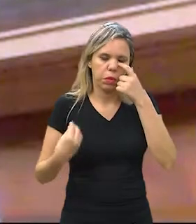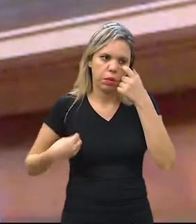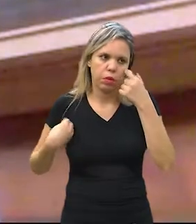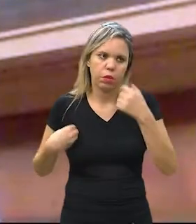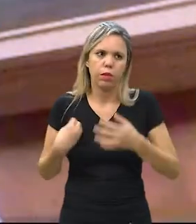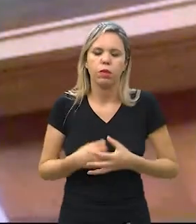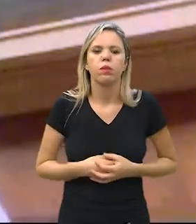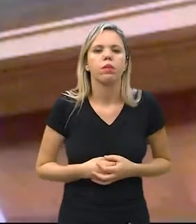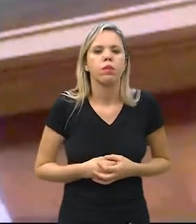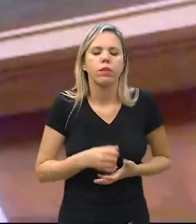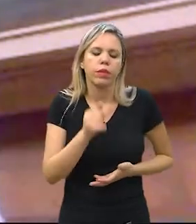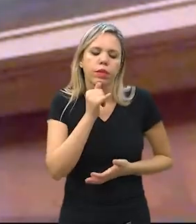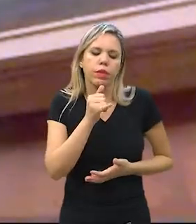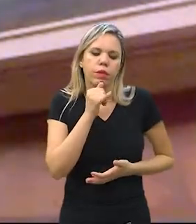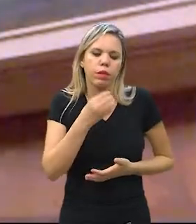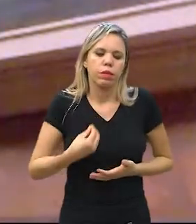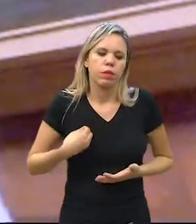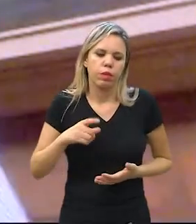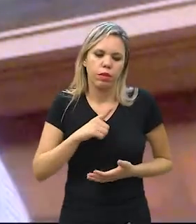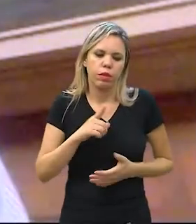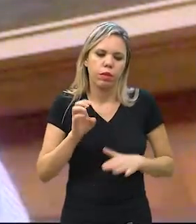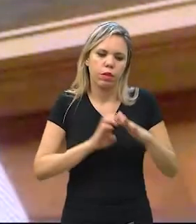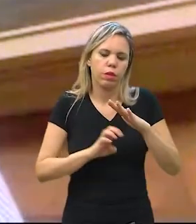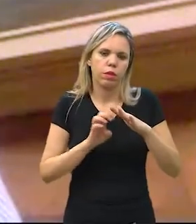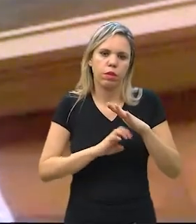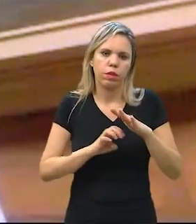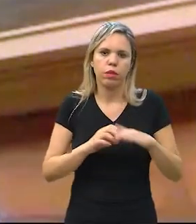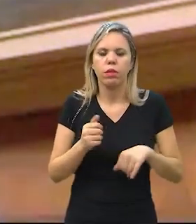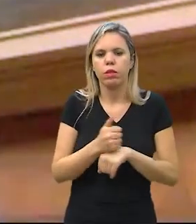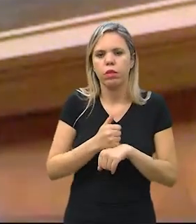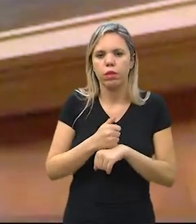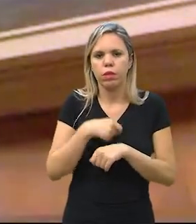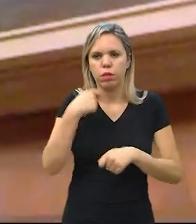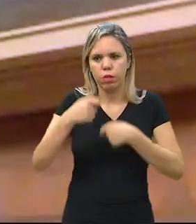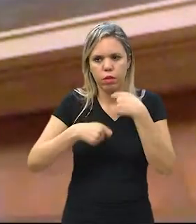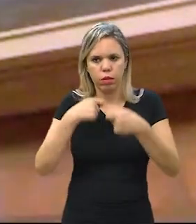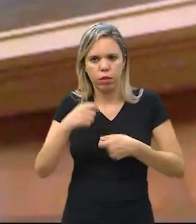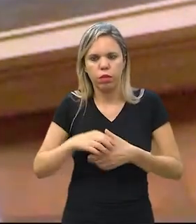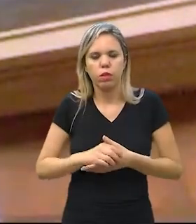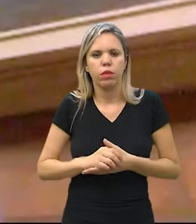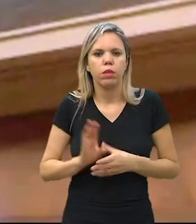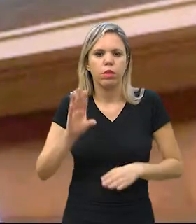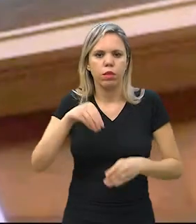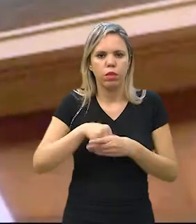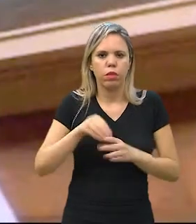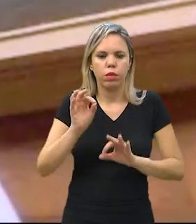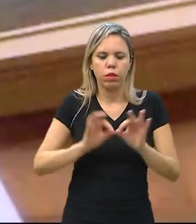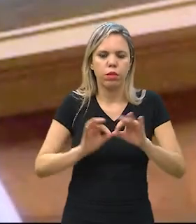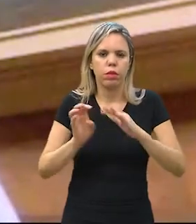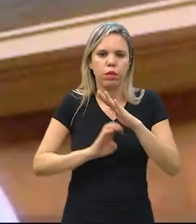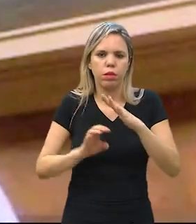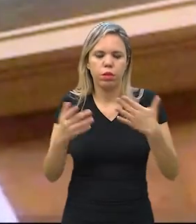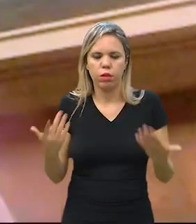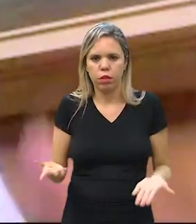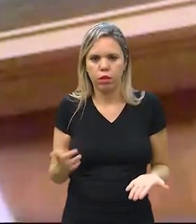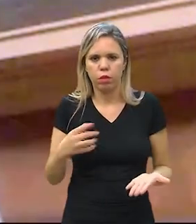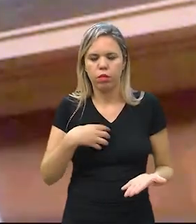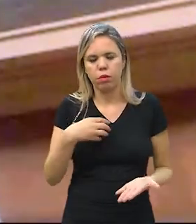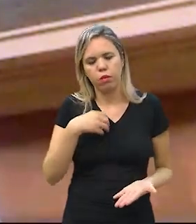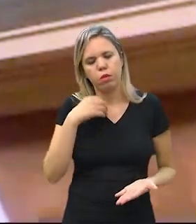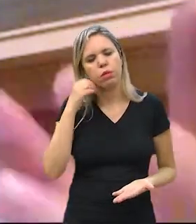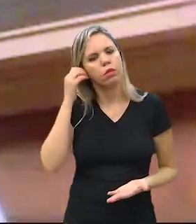nós existimos. Então, por exemplo, nós temos empresas do segmento de alimentação dentro da nossa organização.